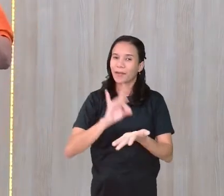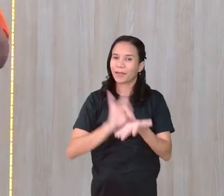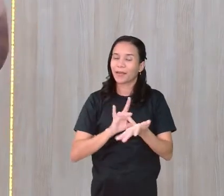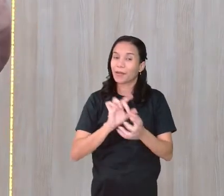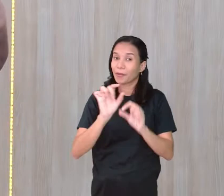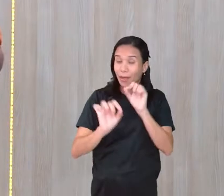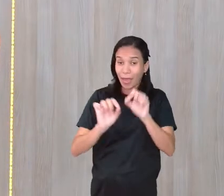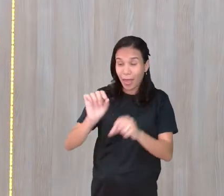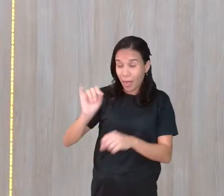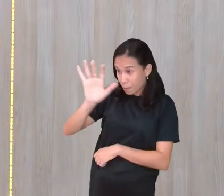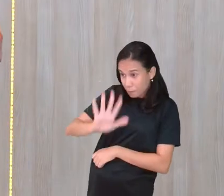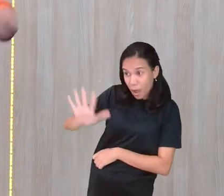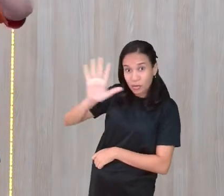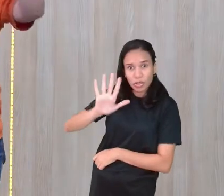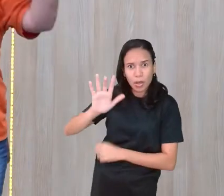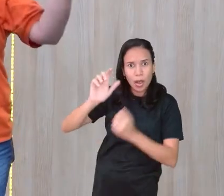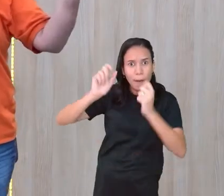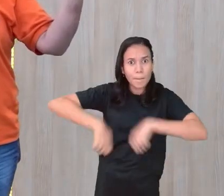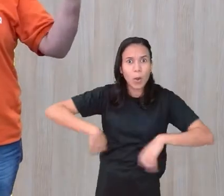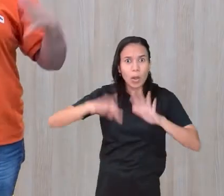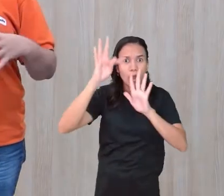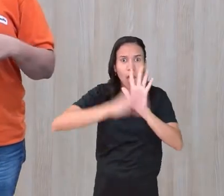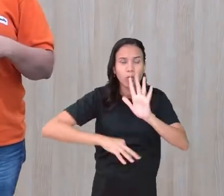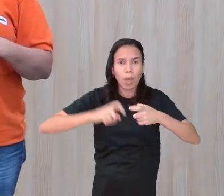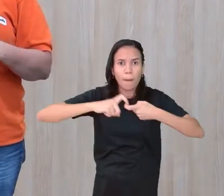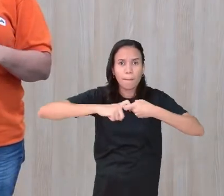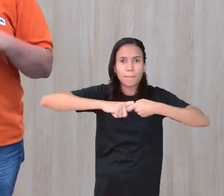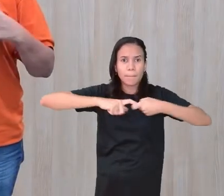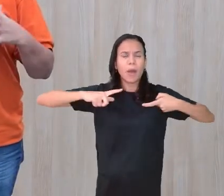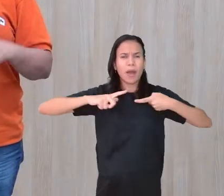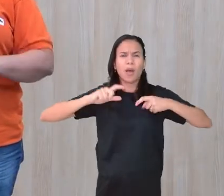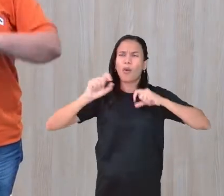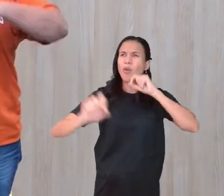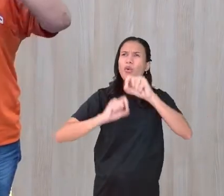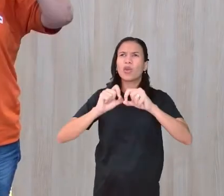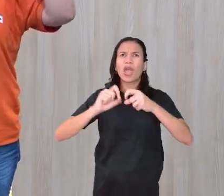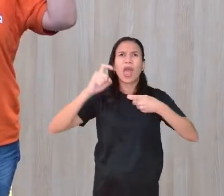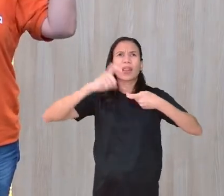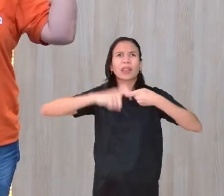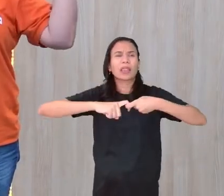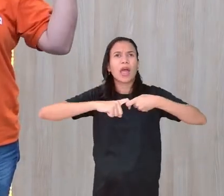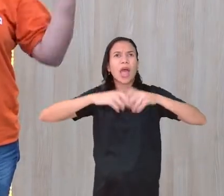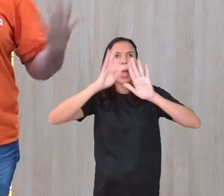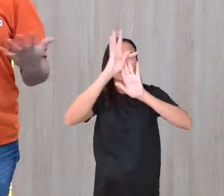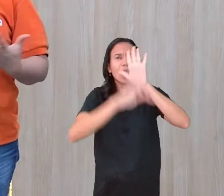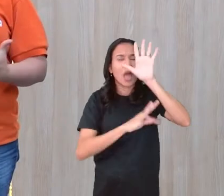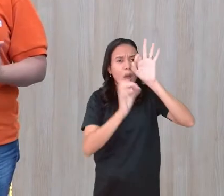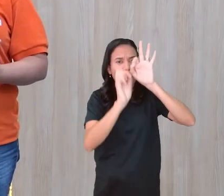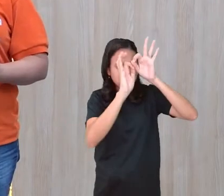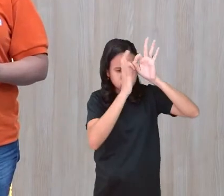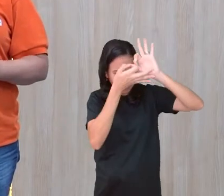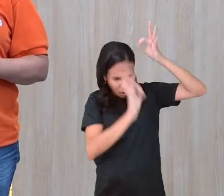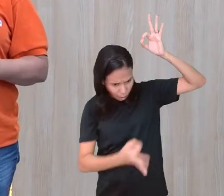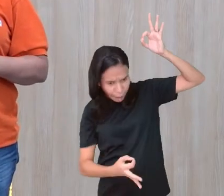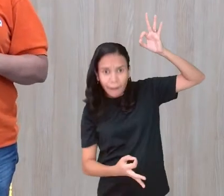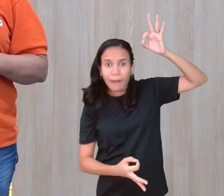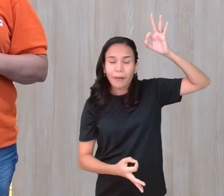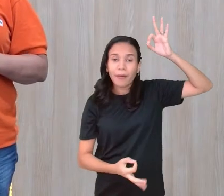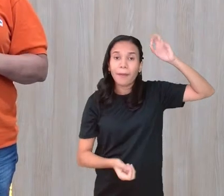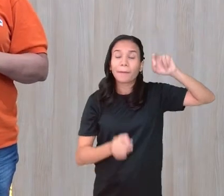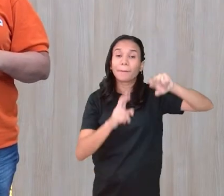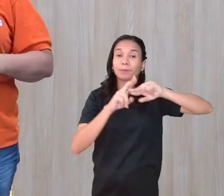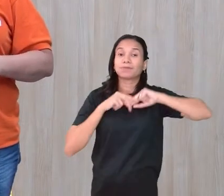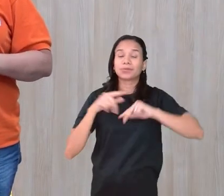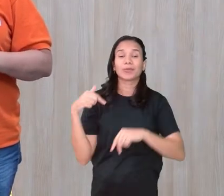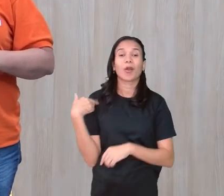uma imagem pode ser um hipertexto. O que é isso, professora? Hiper é um texto enorme. Então, muitas